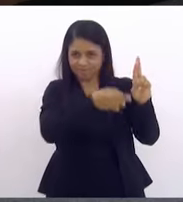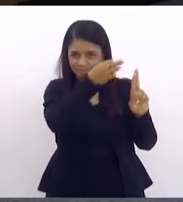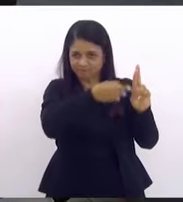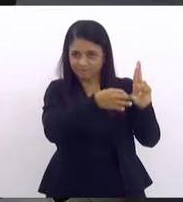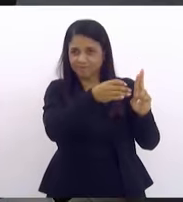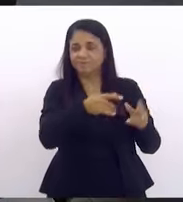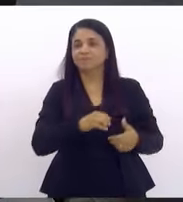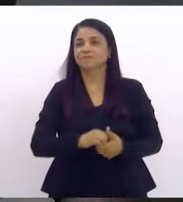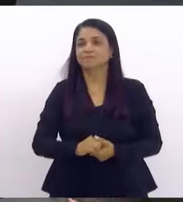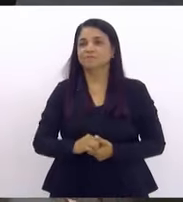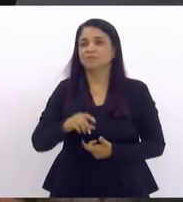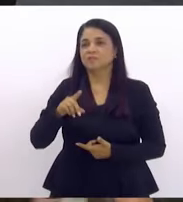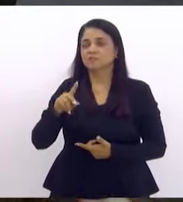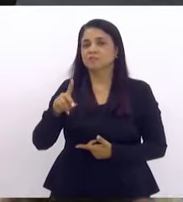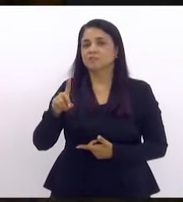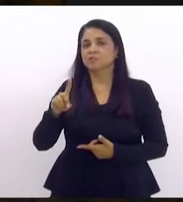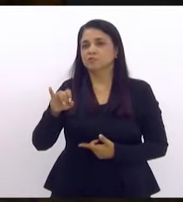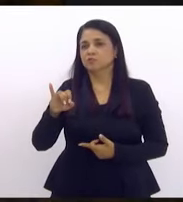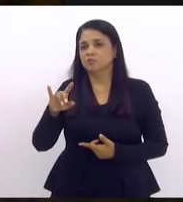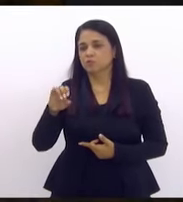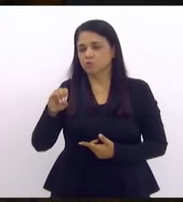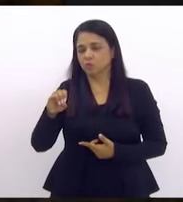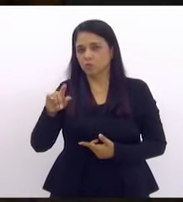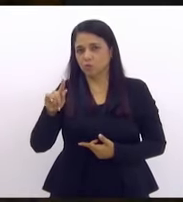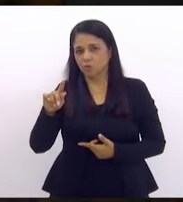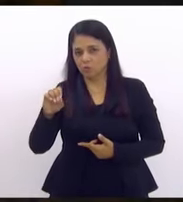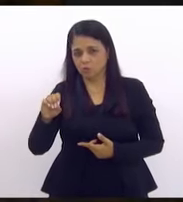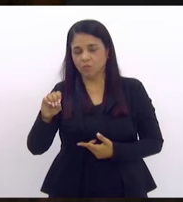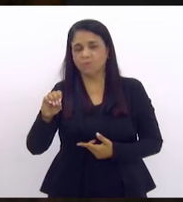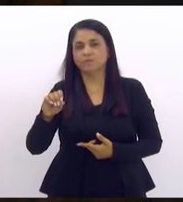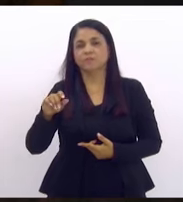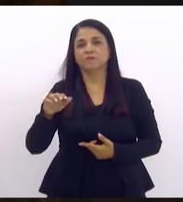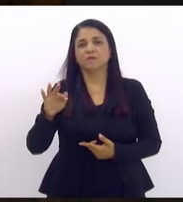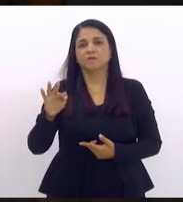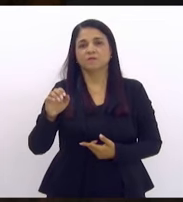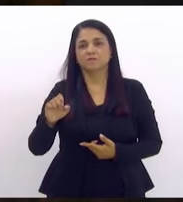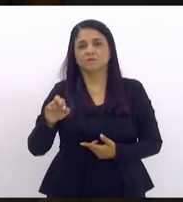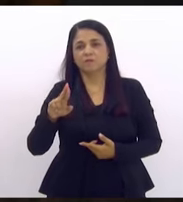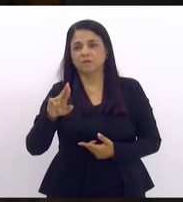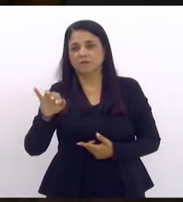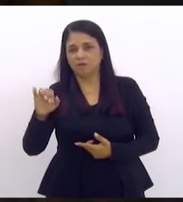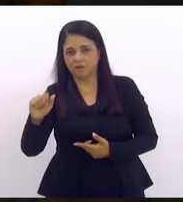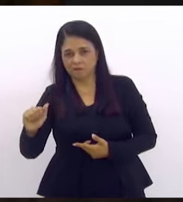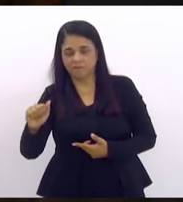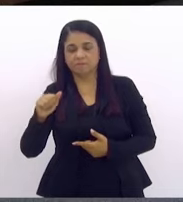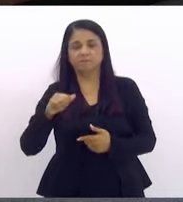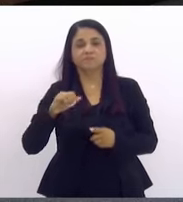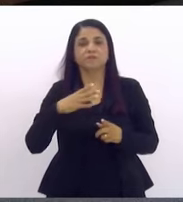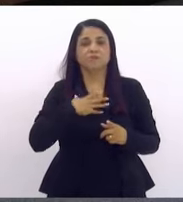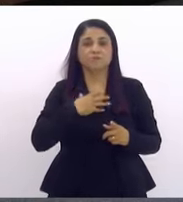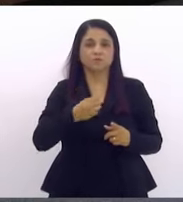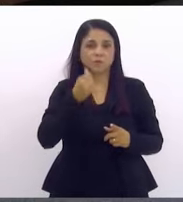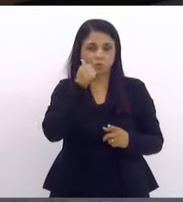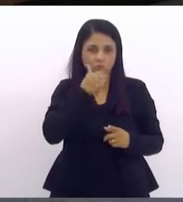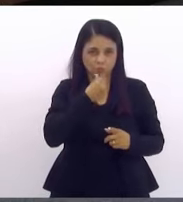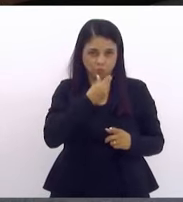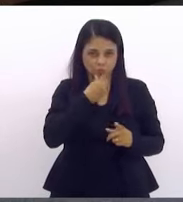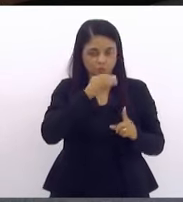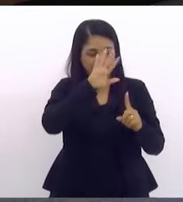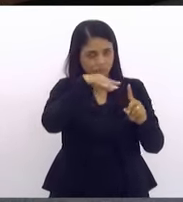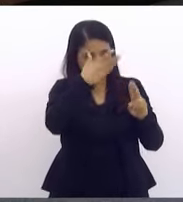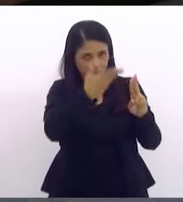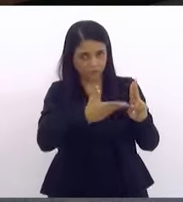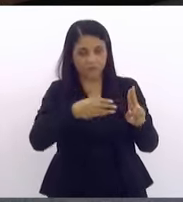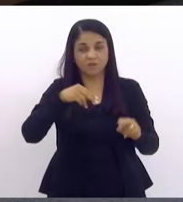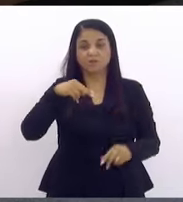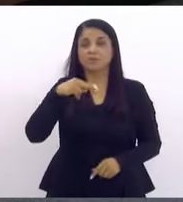homenageado Diogo Ferreira Filho do homenageado Iuri mandeta neto